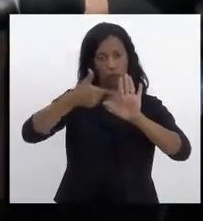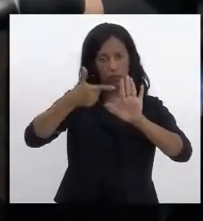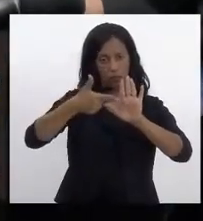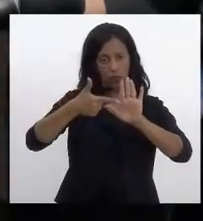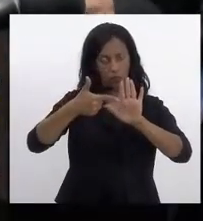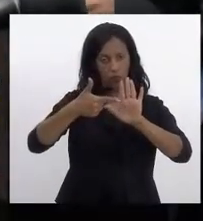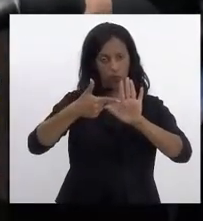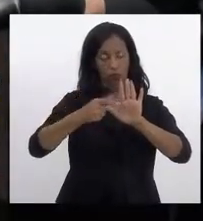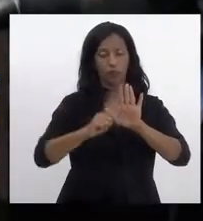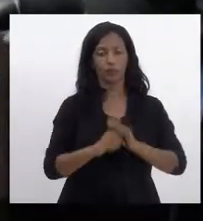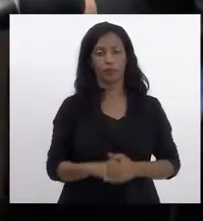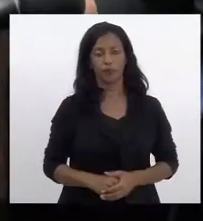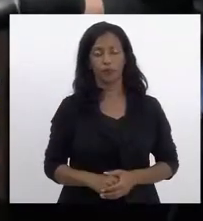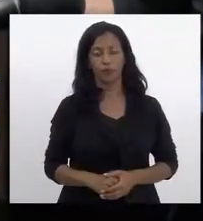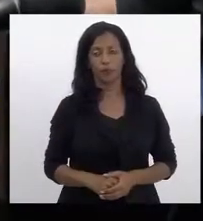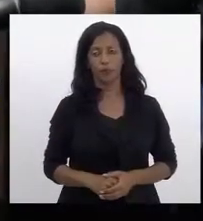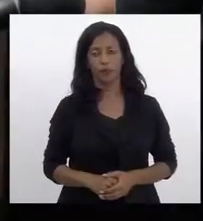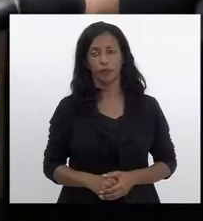artigo 42,